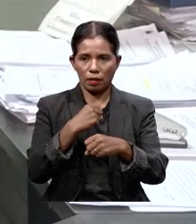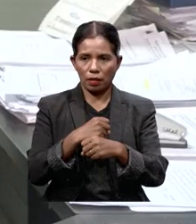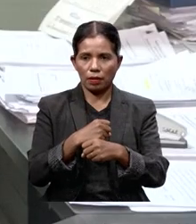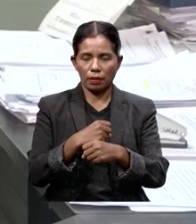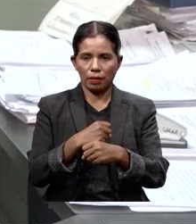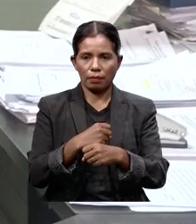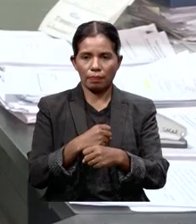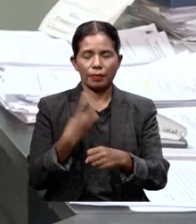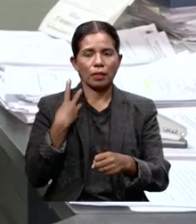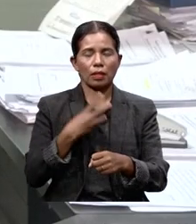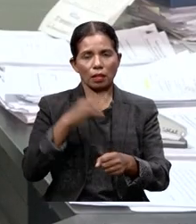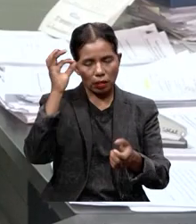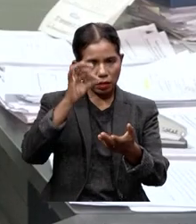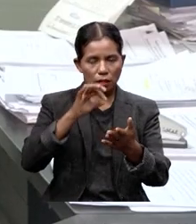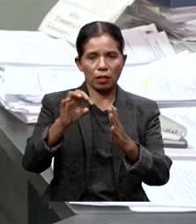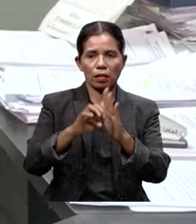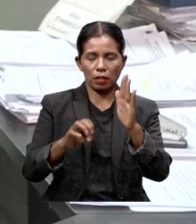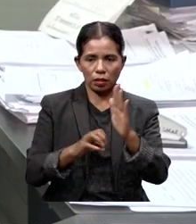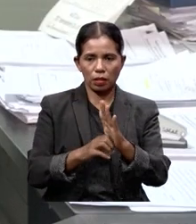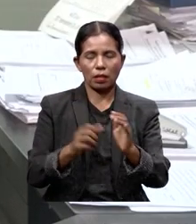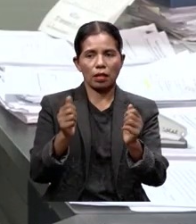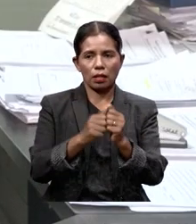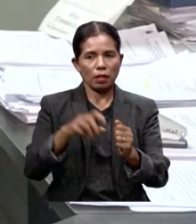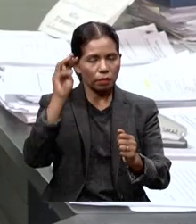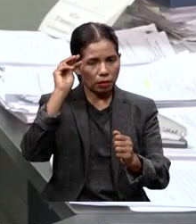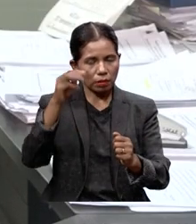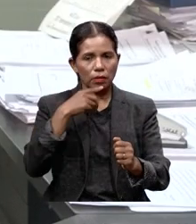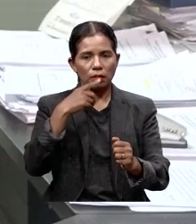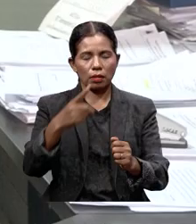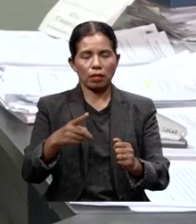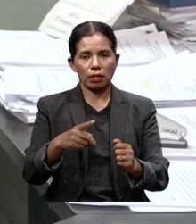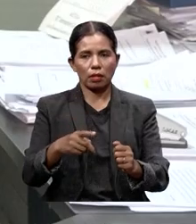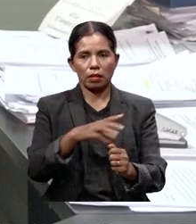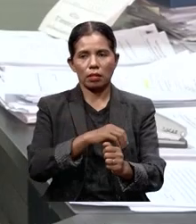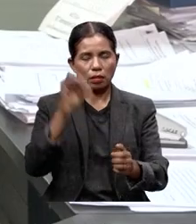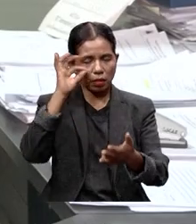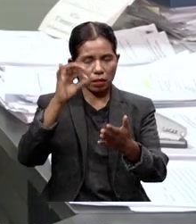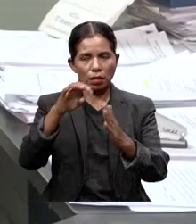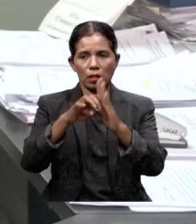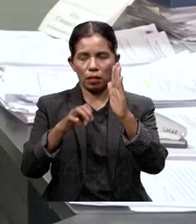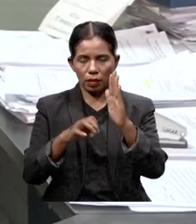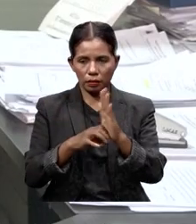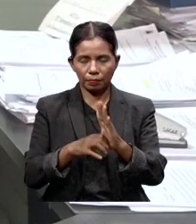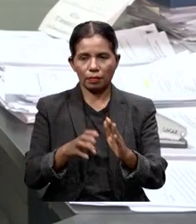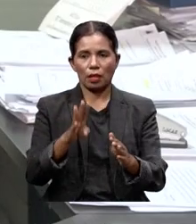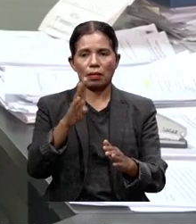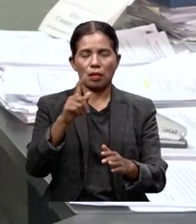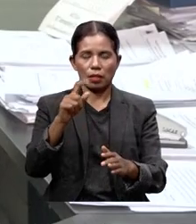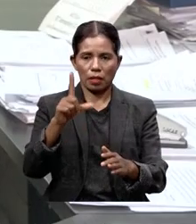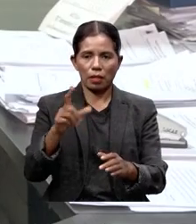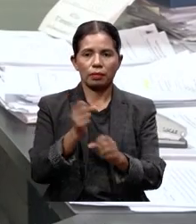e tinha secretário de Estado, mas o ministro mas até não tinha espaço no mais secretário de Estado, não vai ter ele para atuá-lo